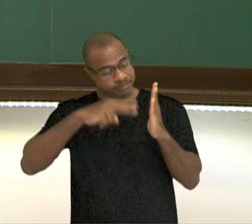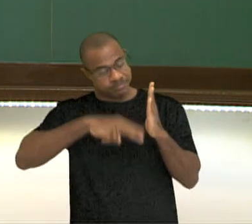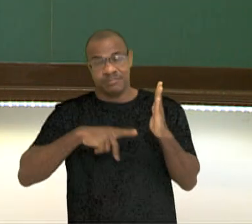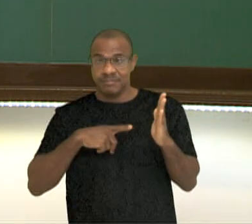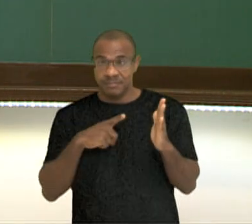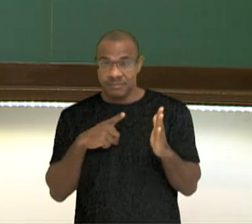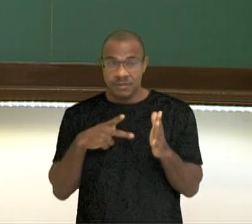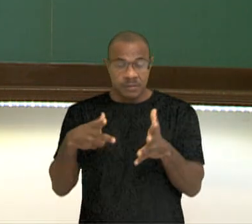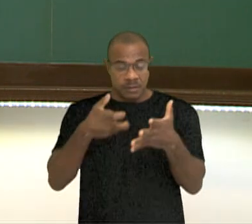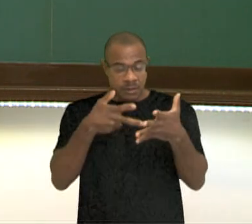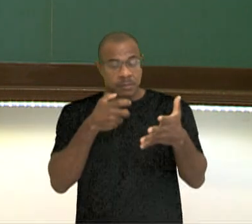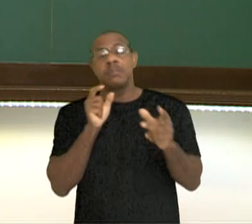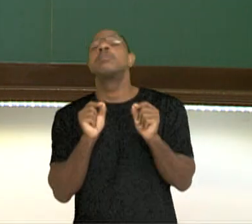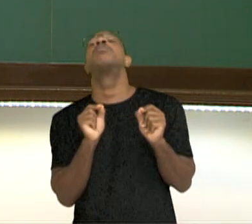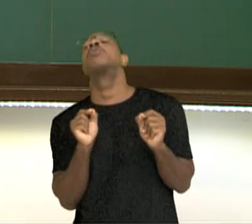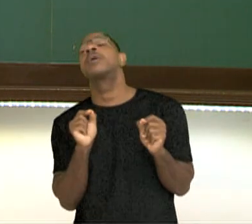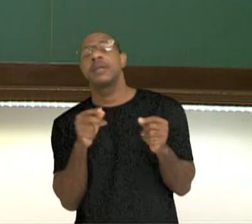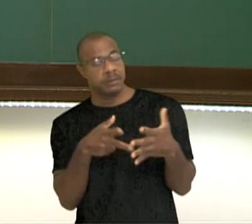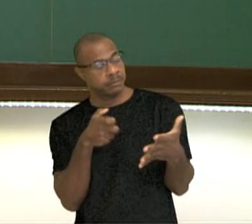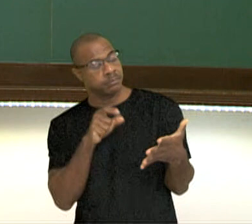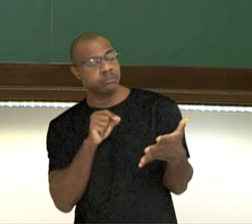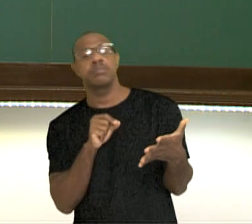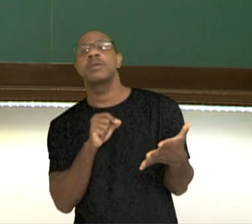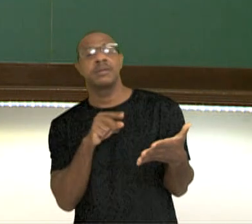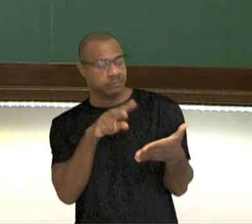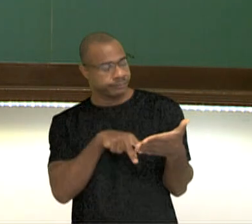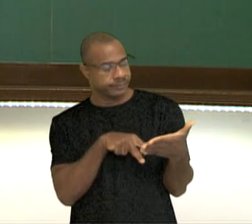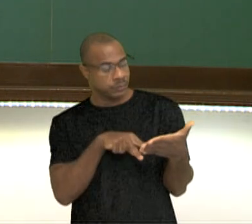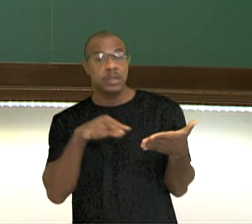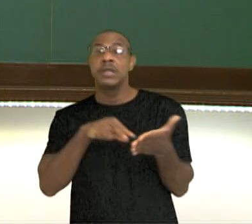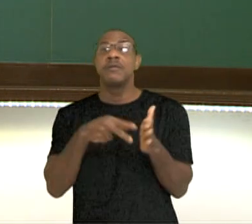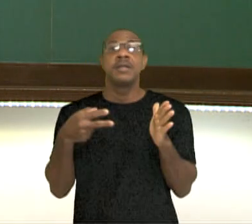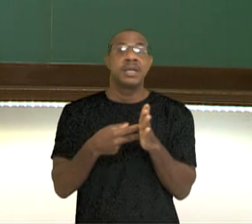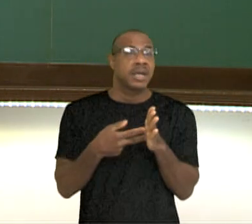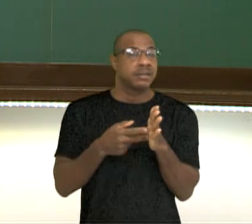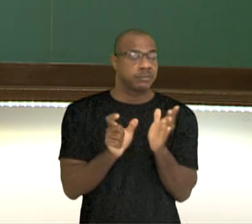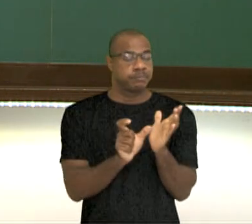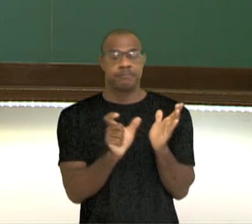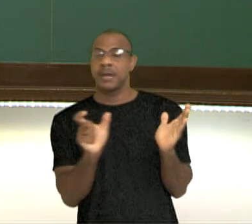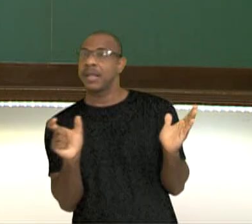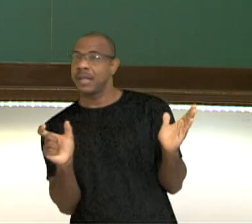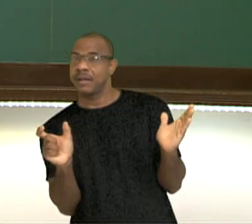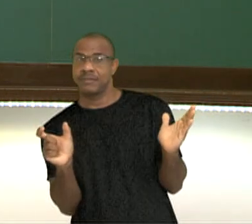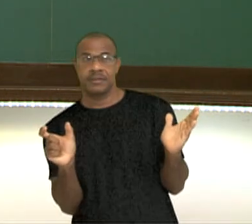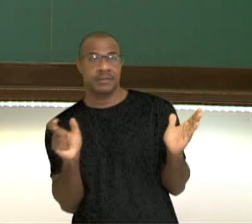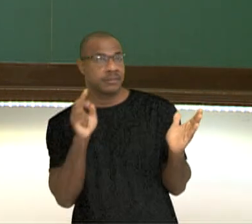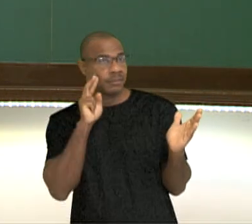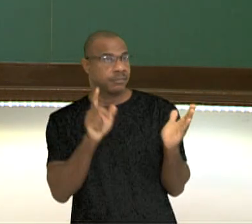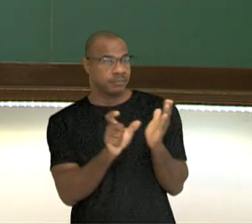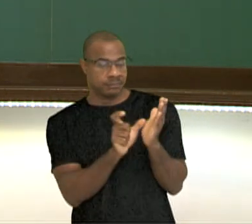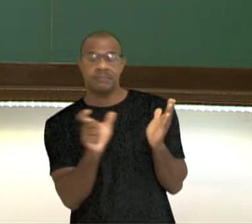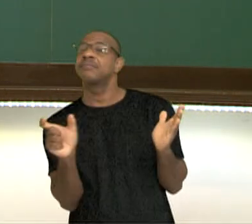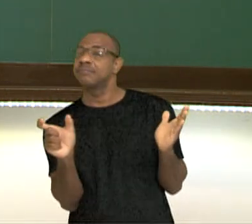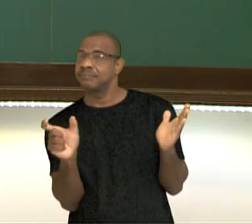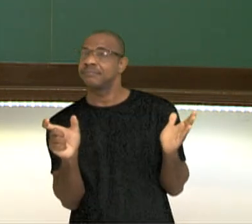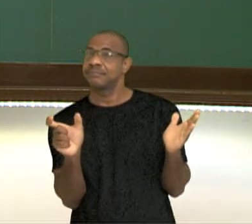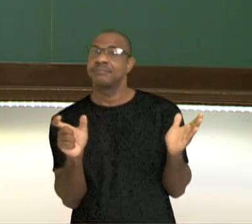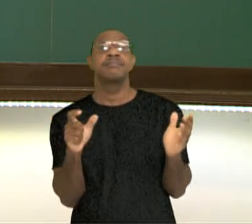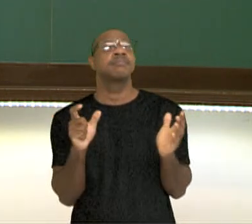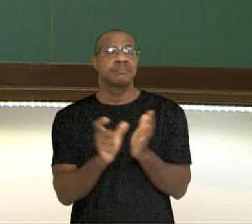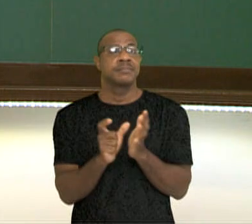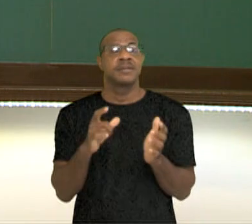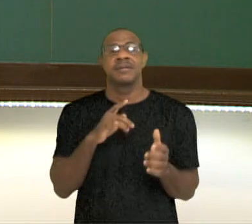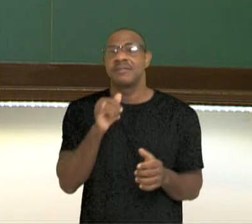exercícios, eu observo o quê? O significado de algumas palavras. Nós vimos aqui o significado da